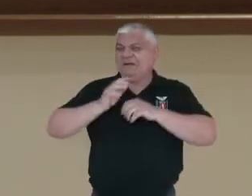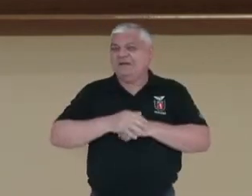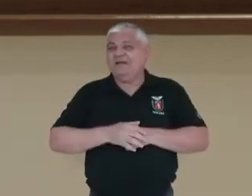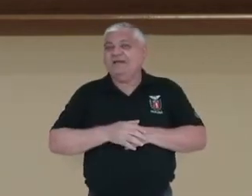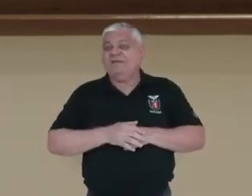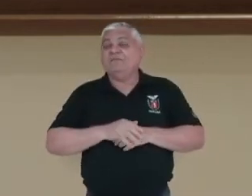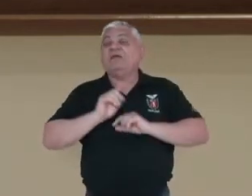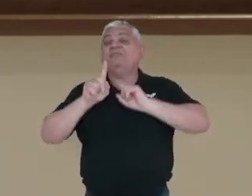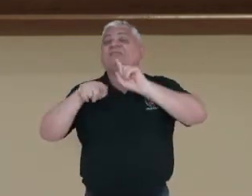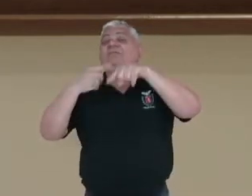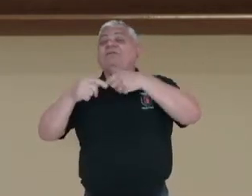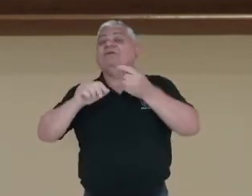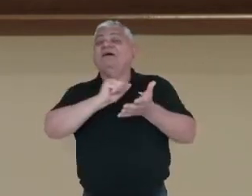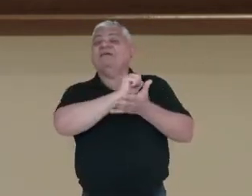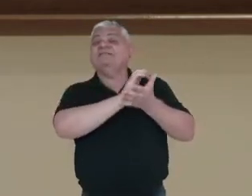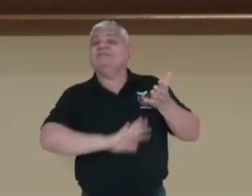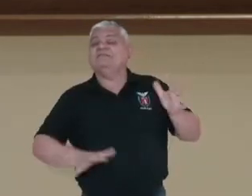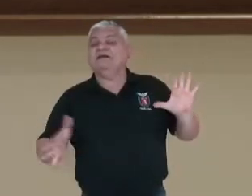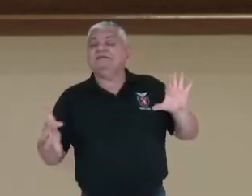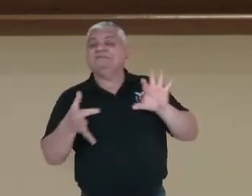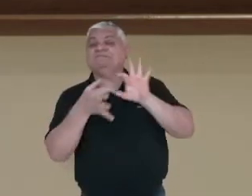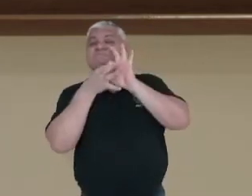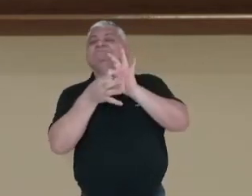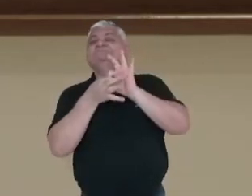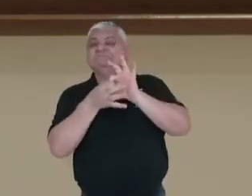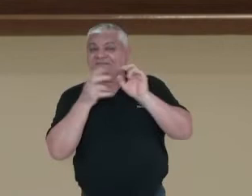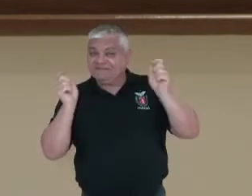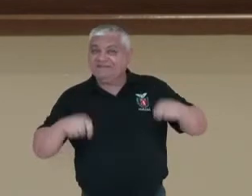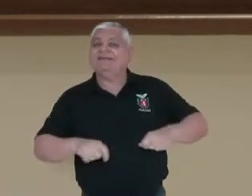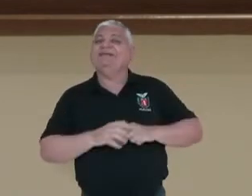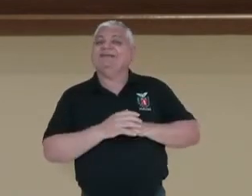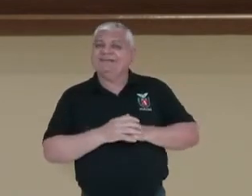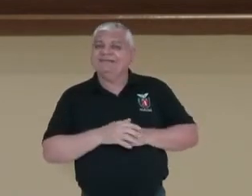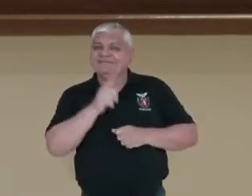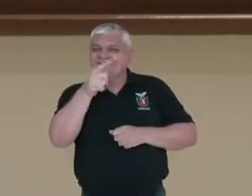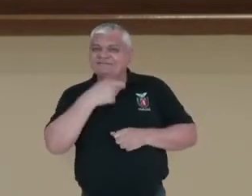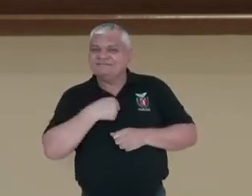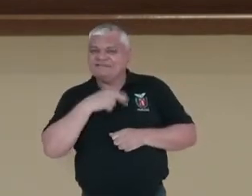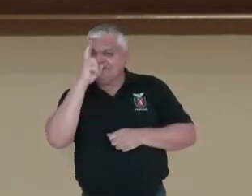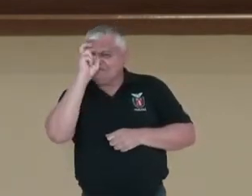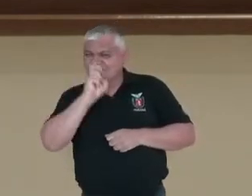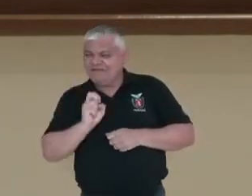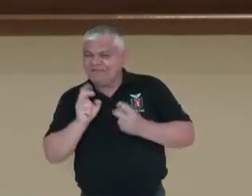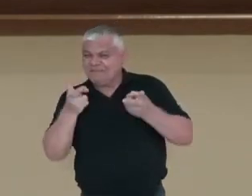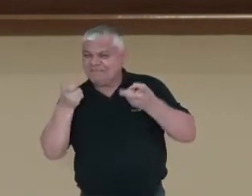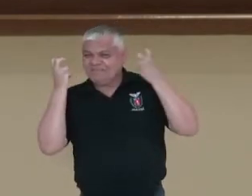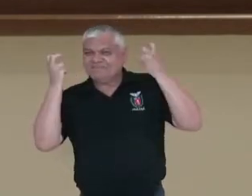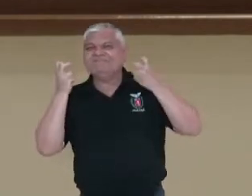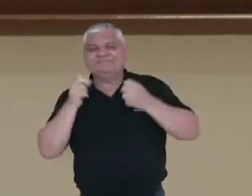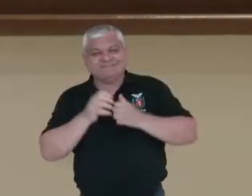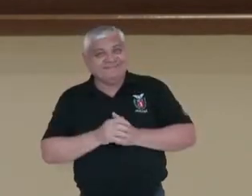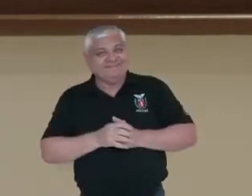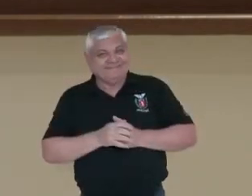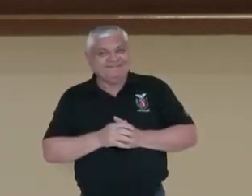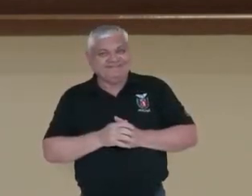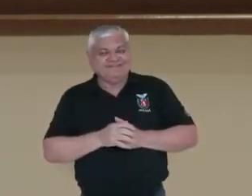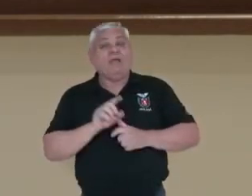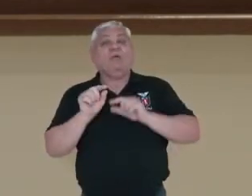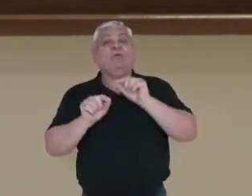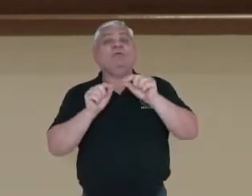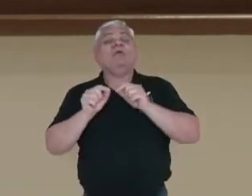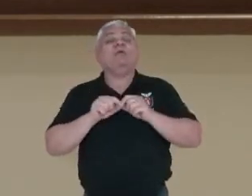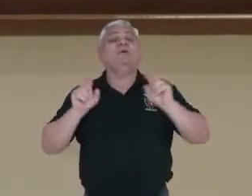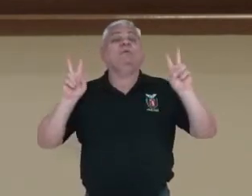cobrado na sequência, vai estar presente no exercício próximo. Vamos fazer a correção então. Qual é